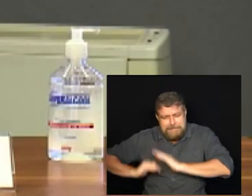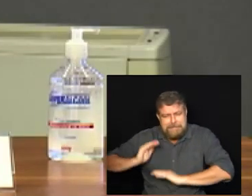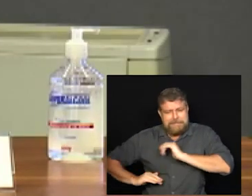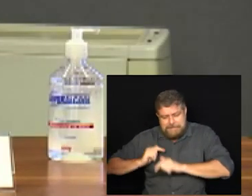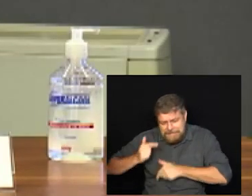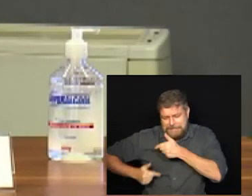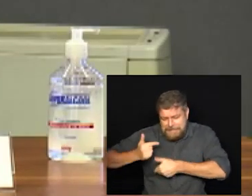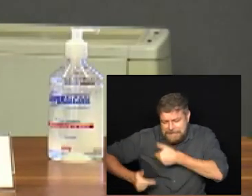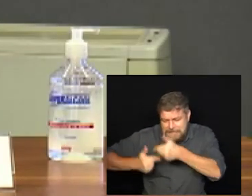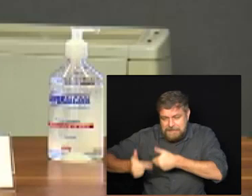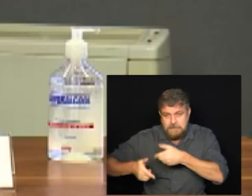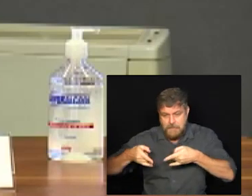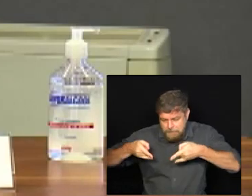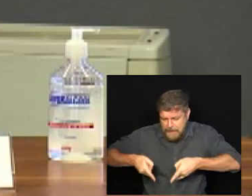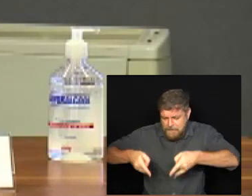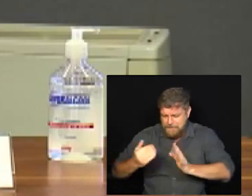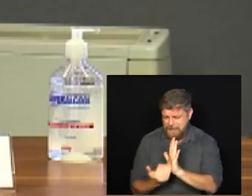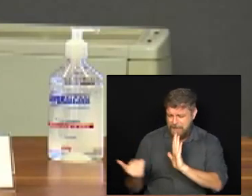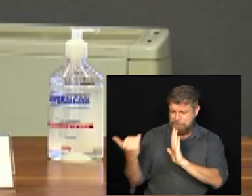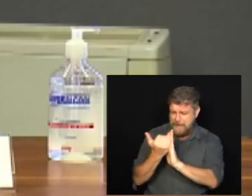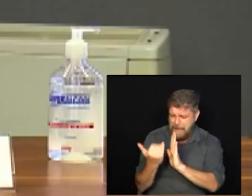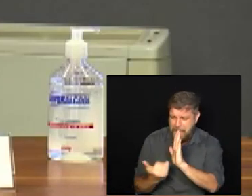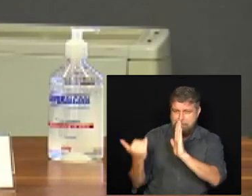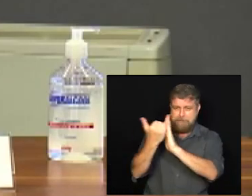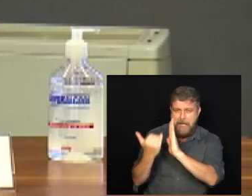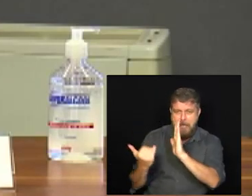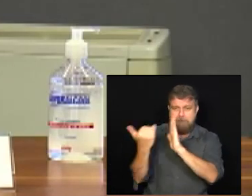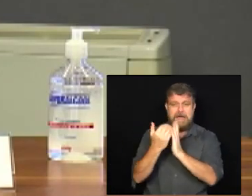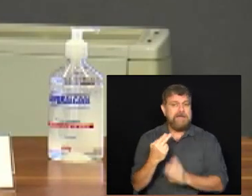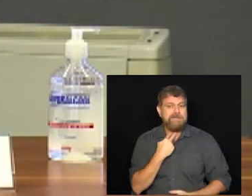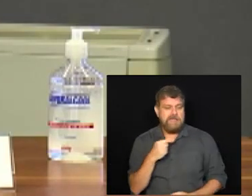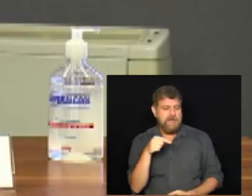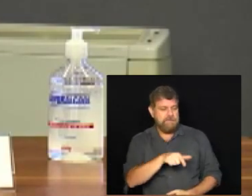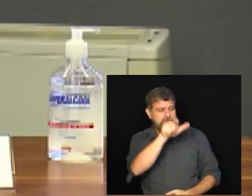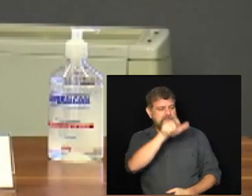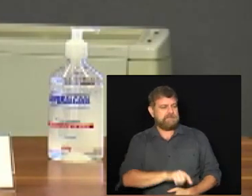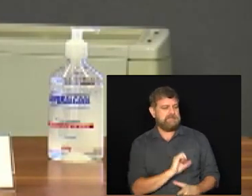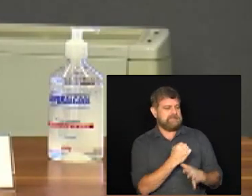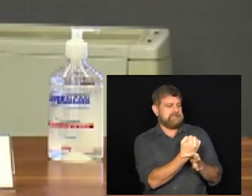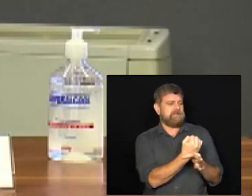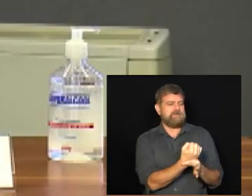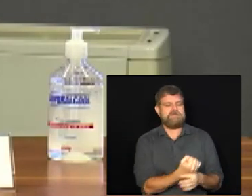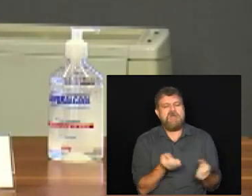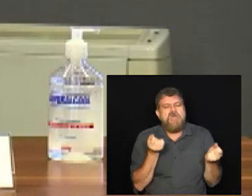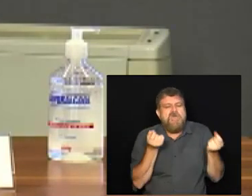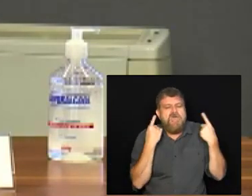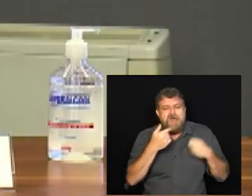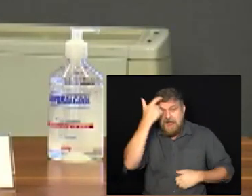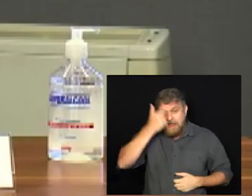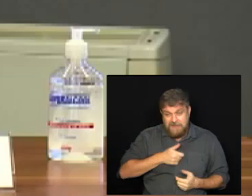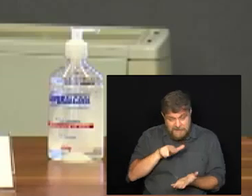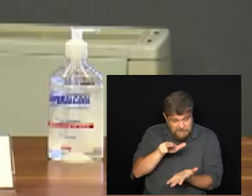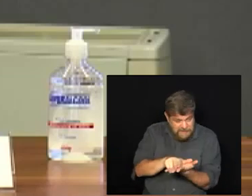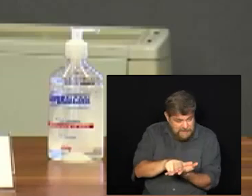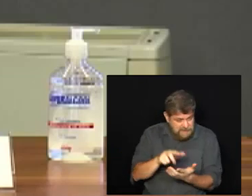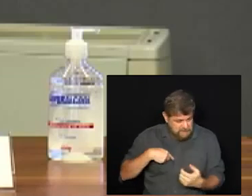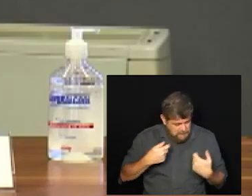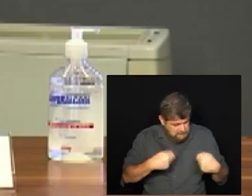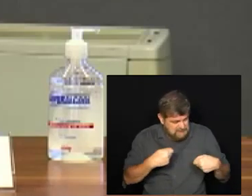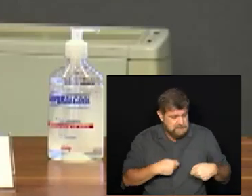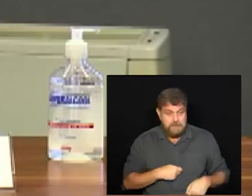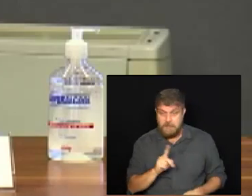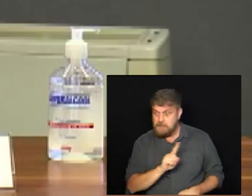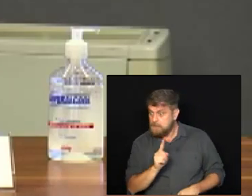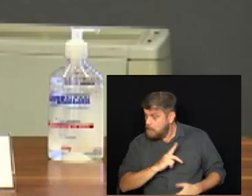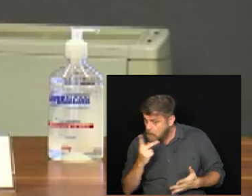e são muitos leitos abertos, não pode dar uma falsa sensação de segurança, que se eu precisar de um leito, eu vou ter o leito. Isso não